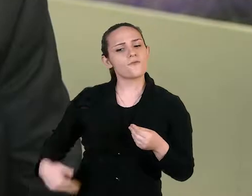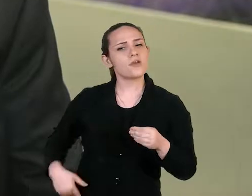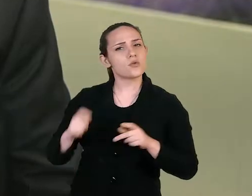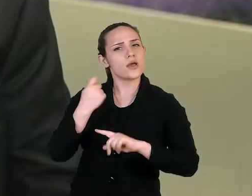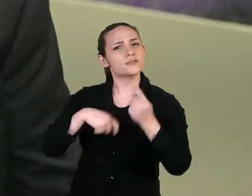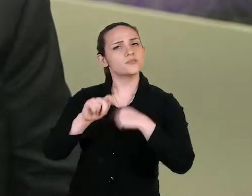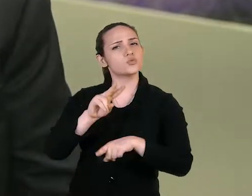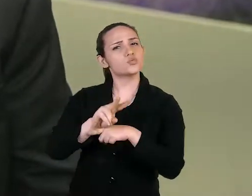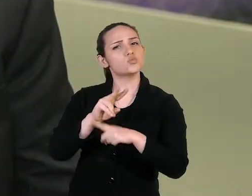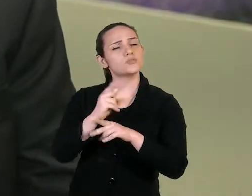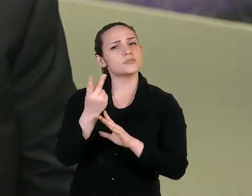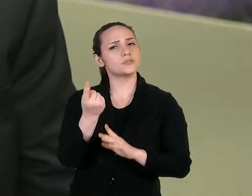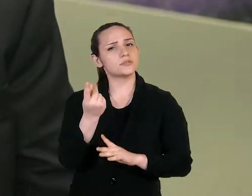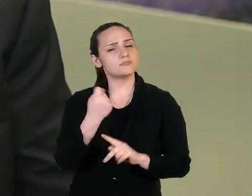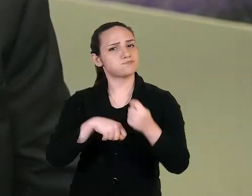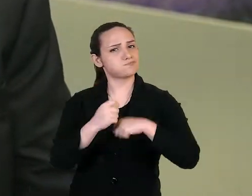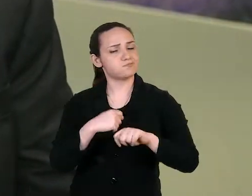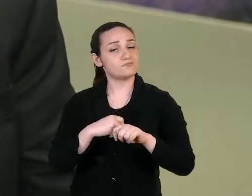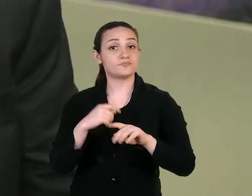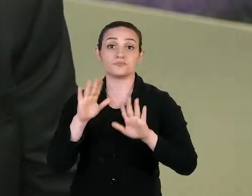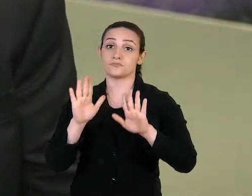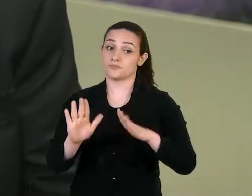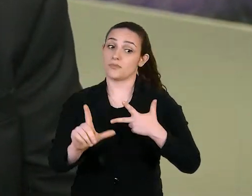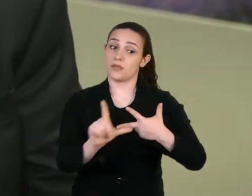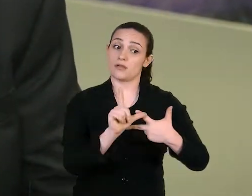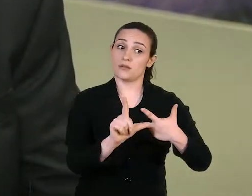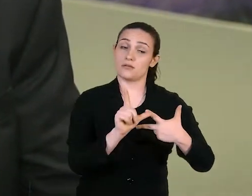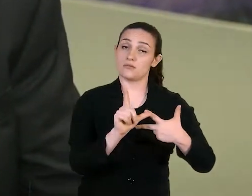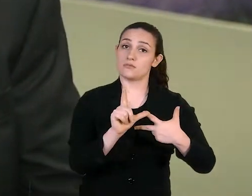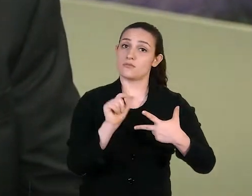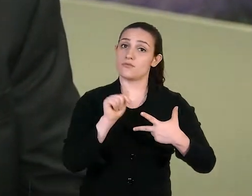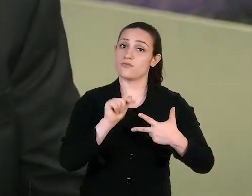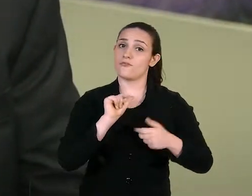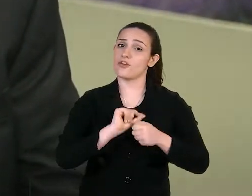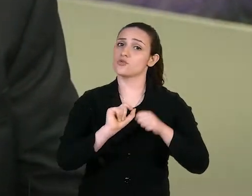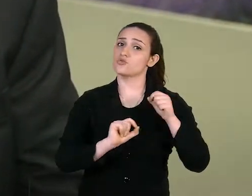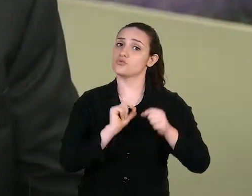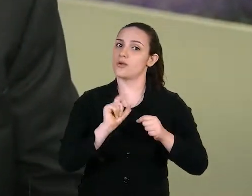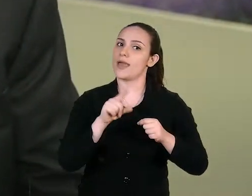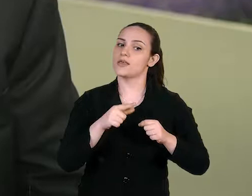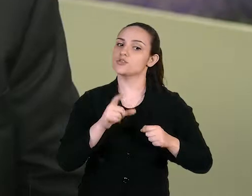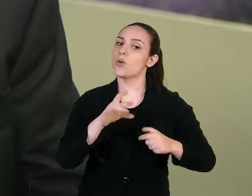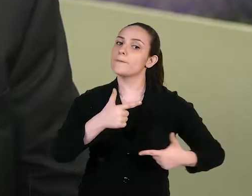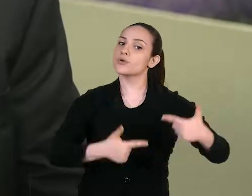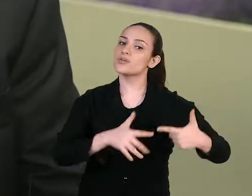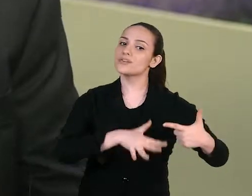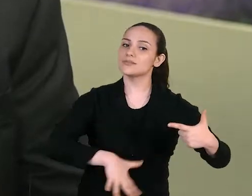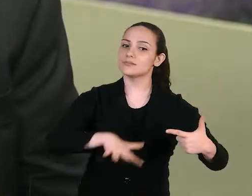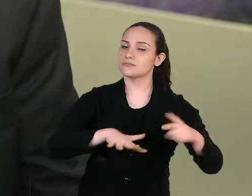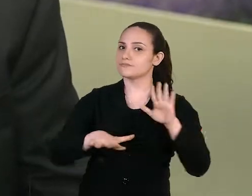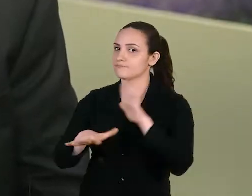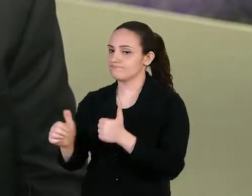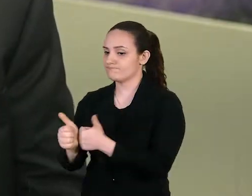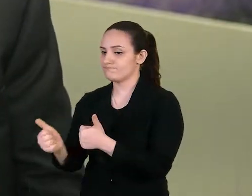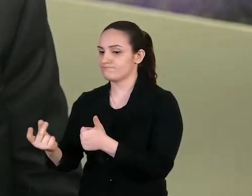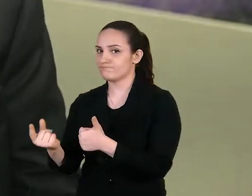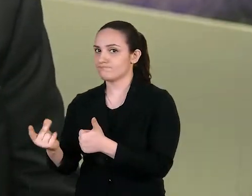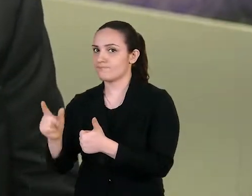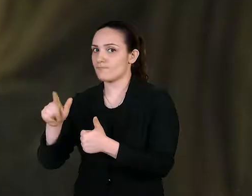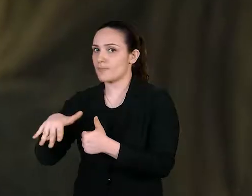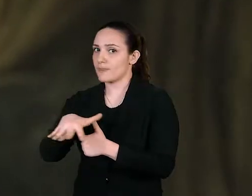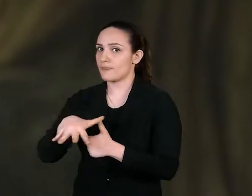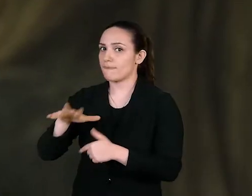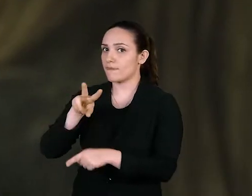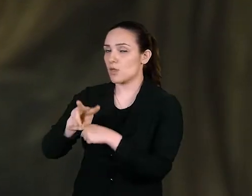pública, sendo que o Poder Legislativo, ele realiza o controle político. Já o Tribunal de Contas,